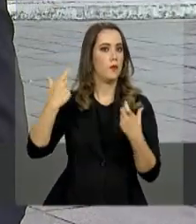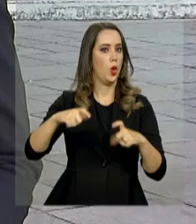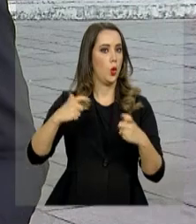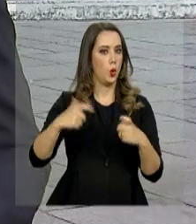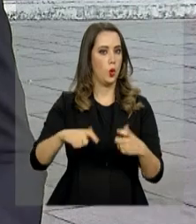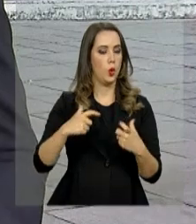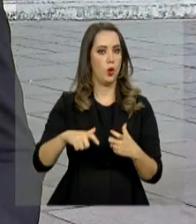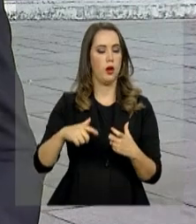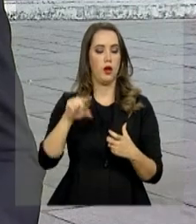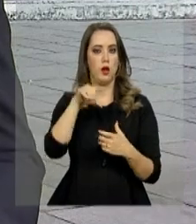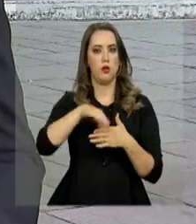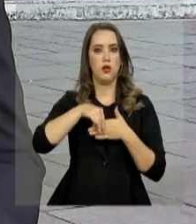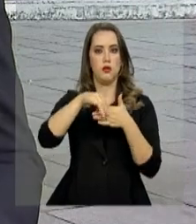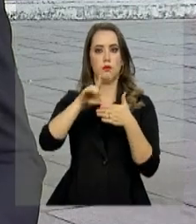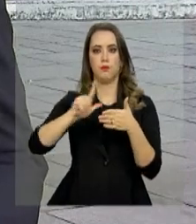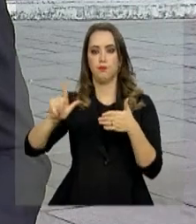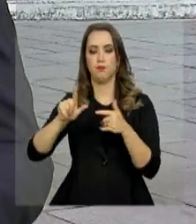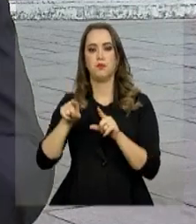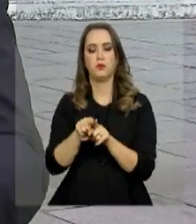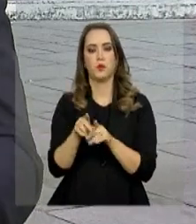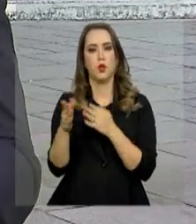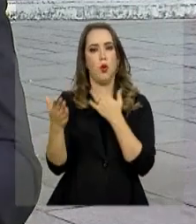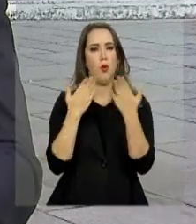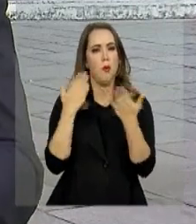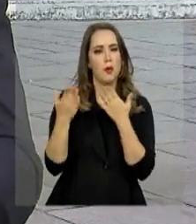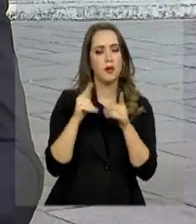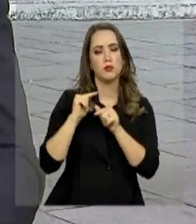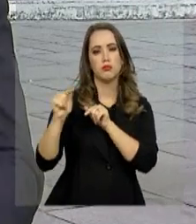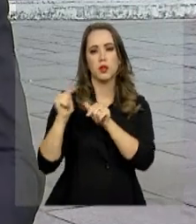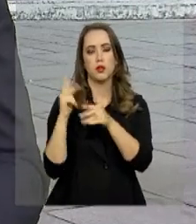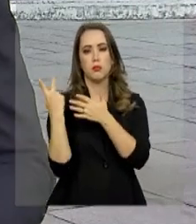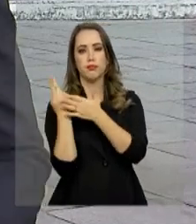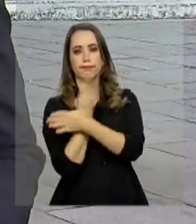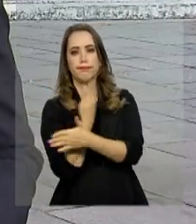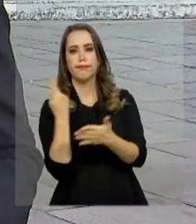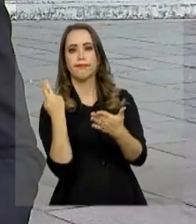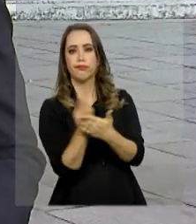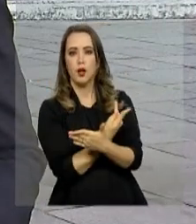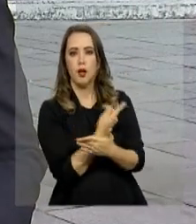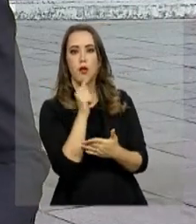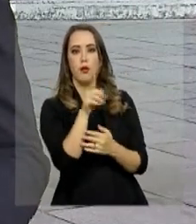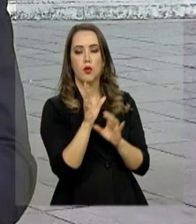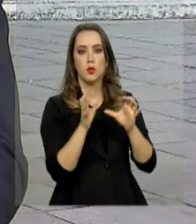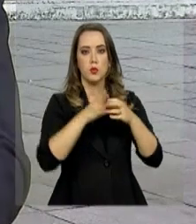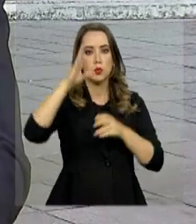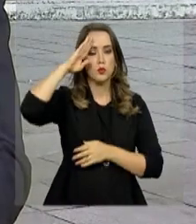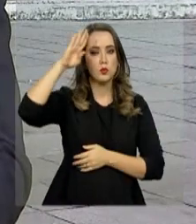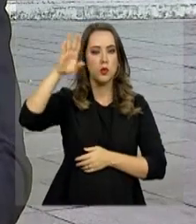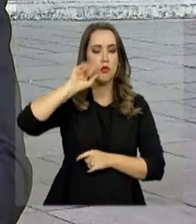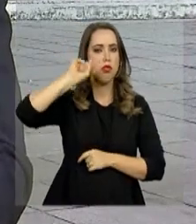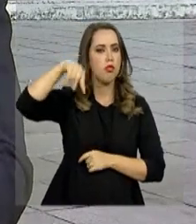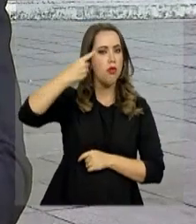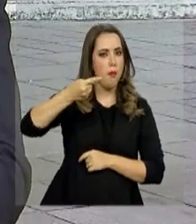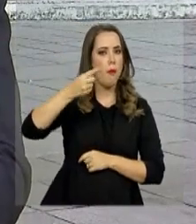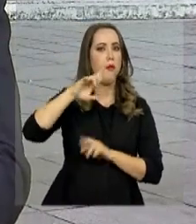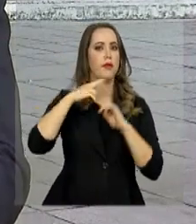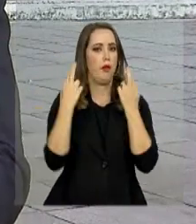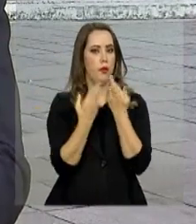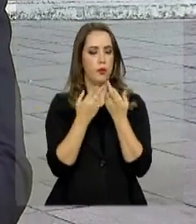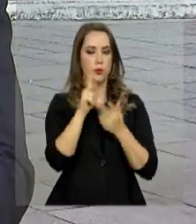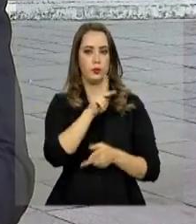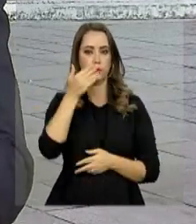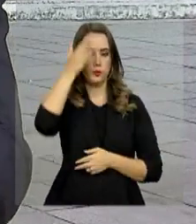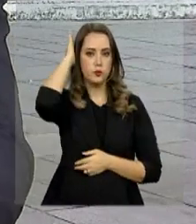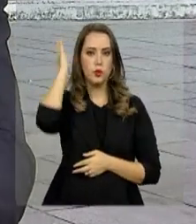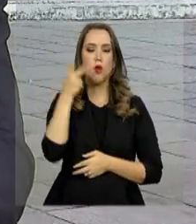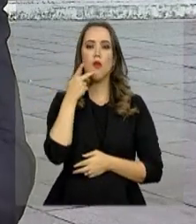Leste. O general fez um balanço das ações realizadas até agora pelos militares. Após essa reunião, o presidente